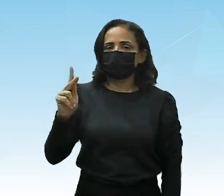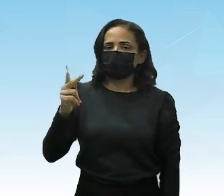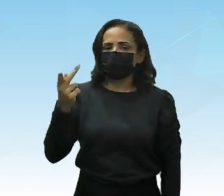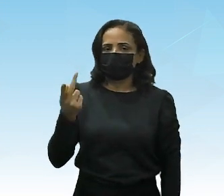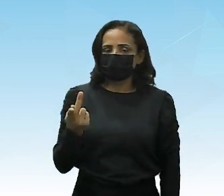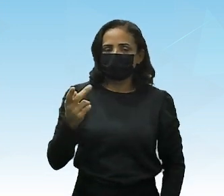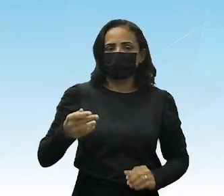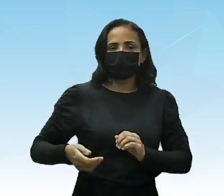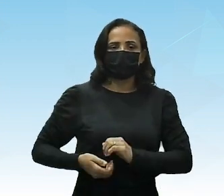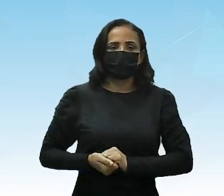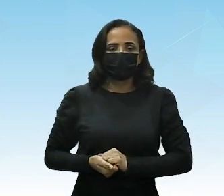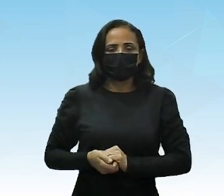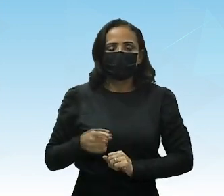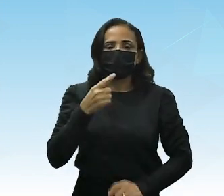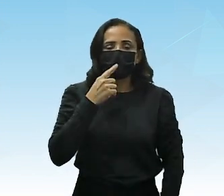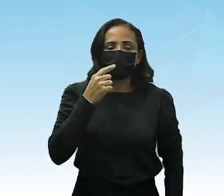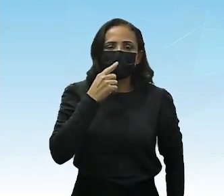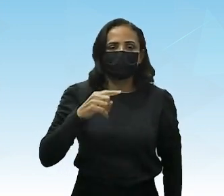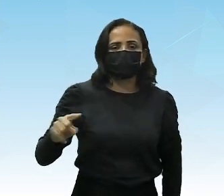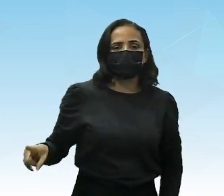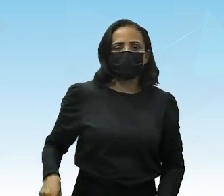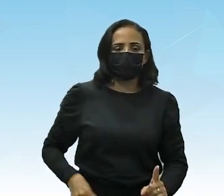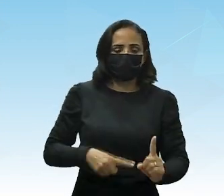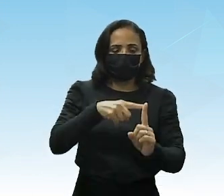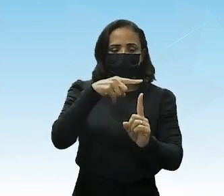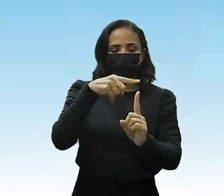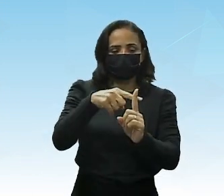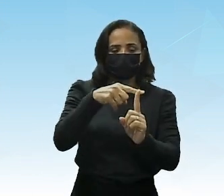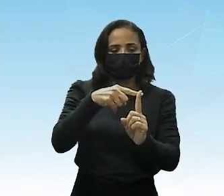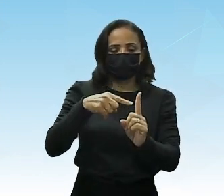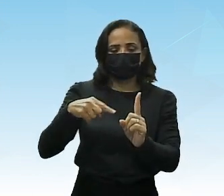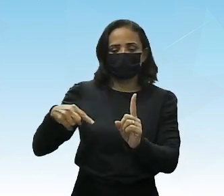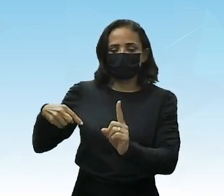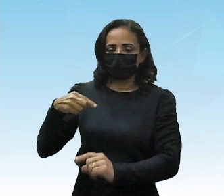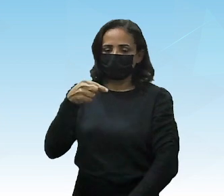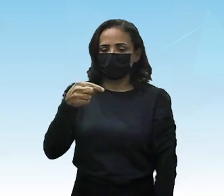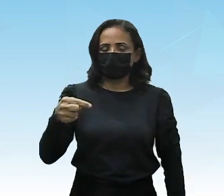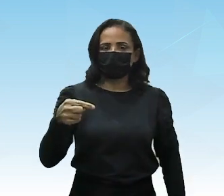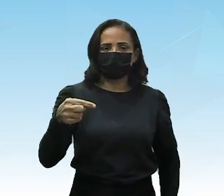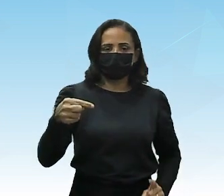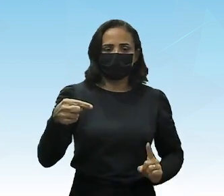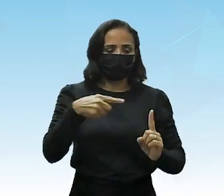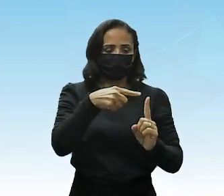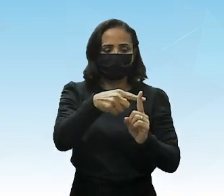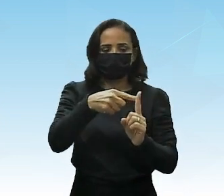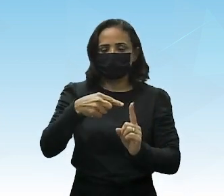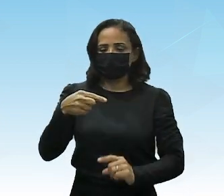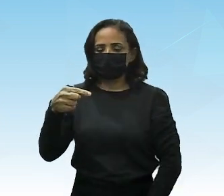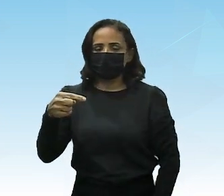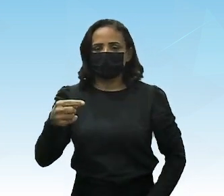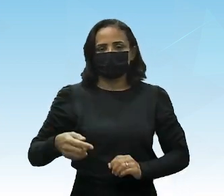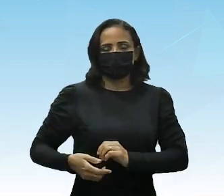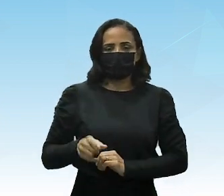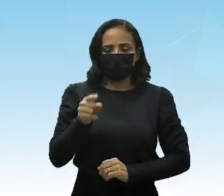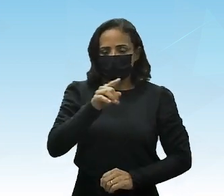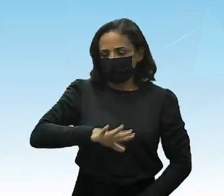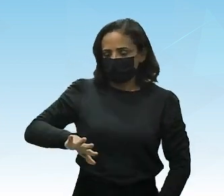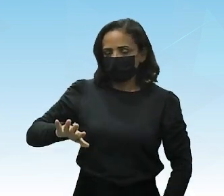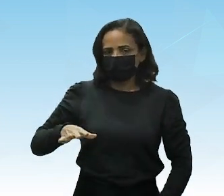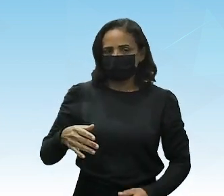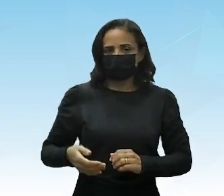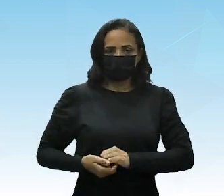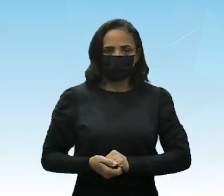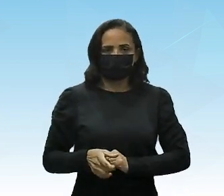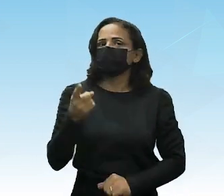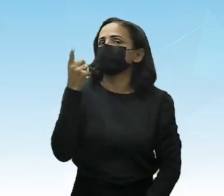ele pode ser ou positivo ou negativo, para essa doença aparecer... Agora, olha, preste atenção em